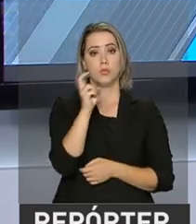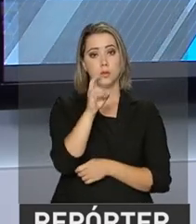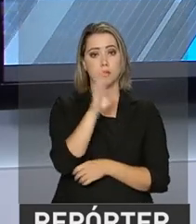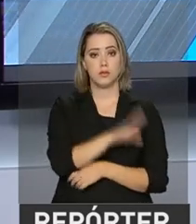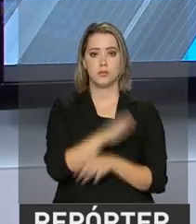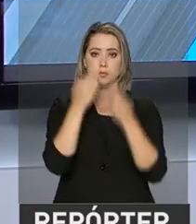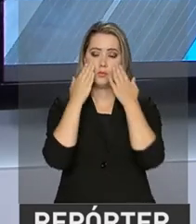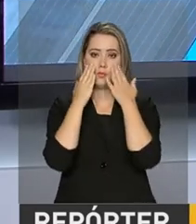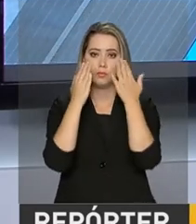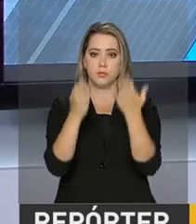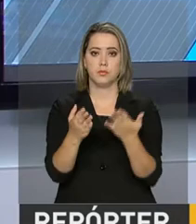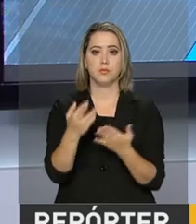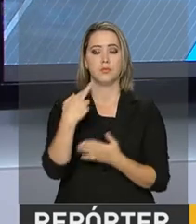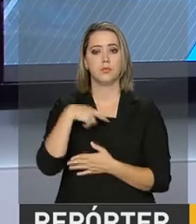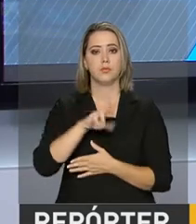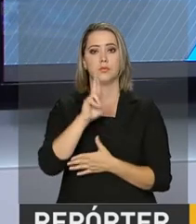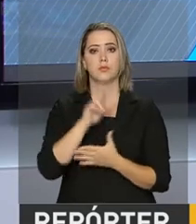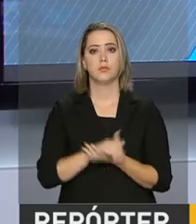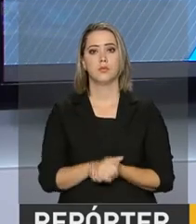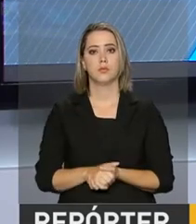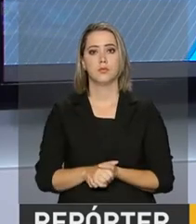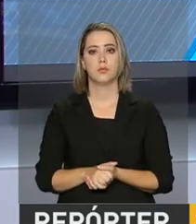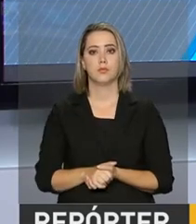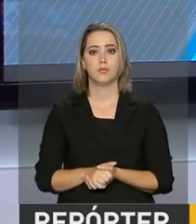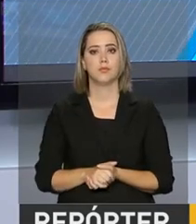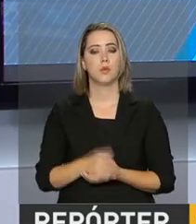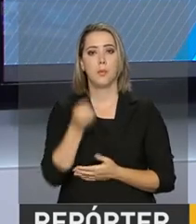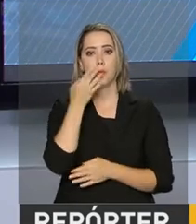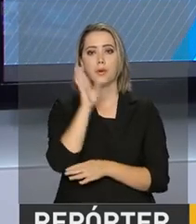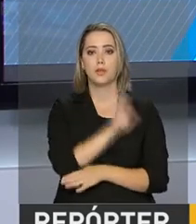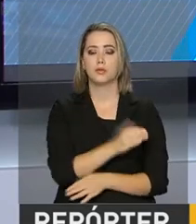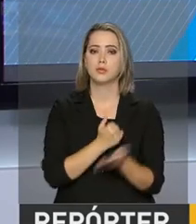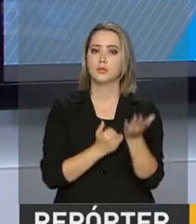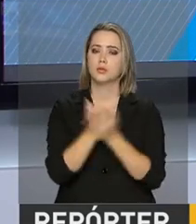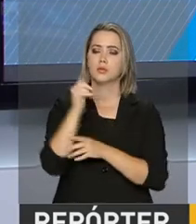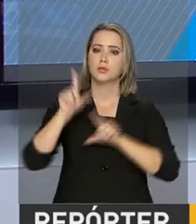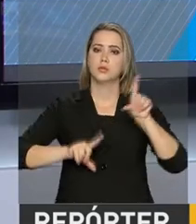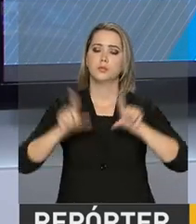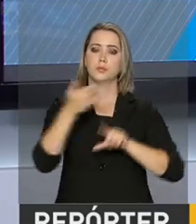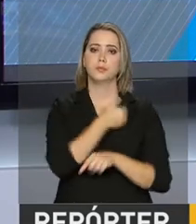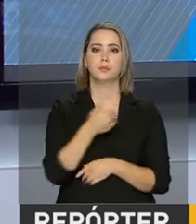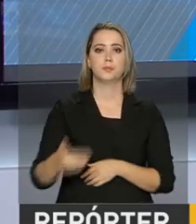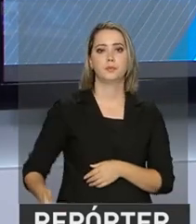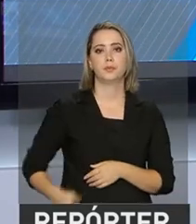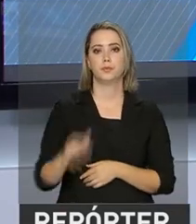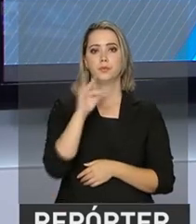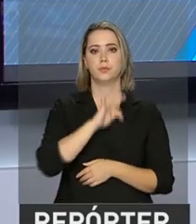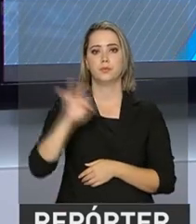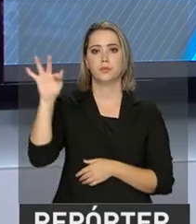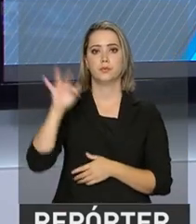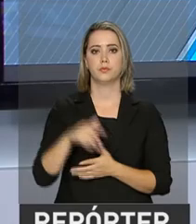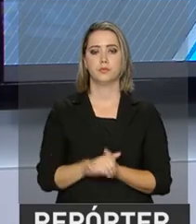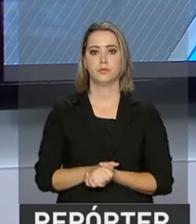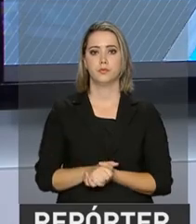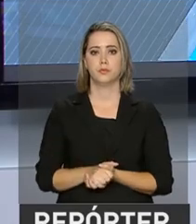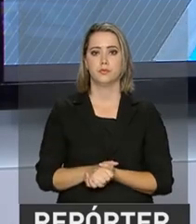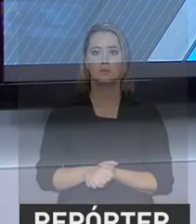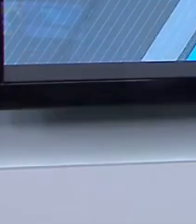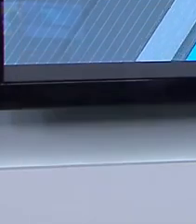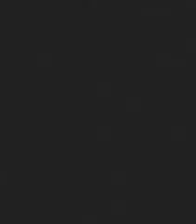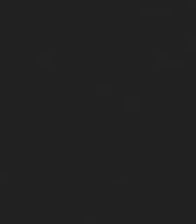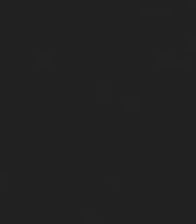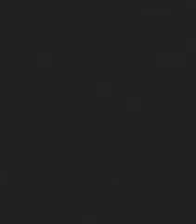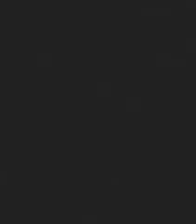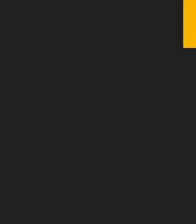cinco da tarde no próximo repórter nbr uma boa tarde pra você continue com a gente aqui na nbr a tv do governo federal